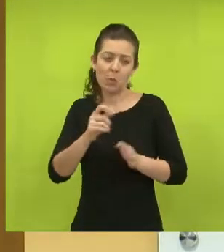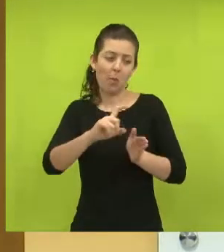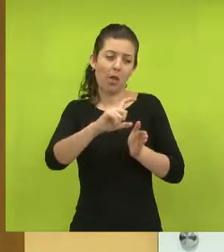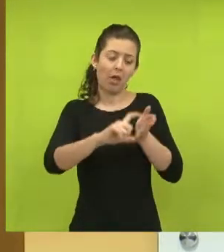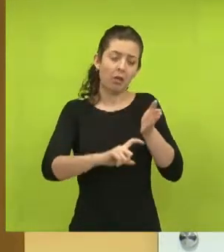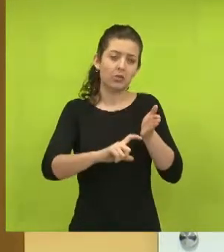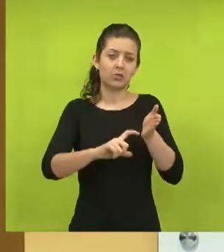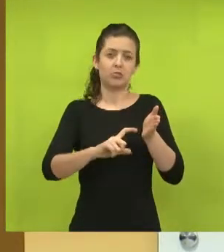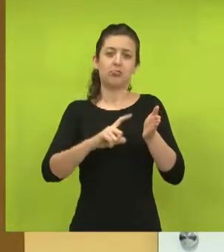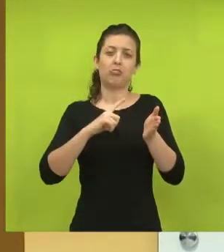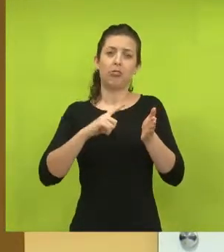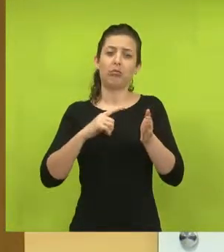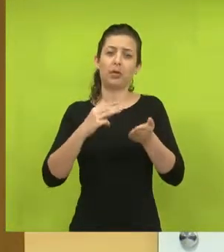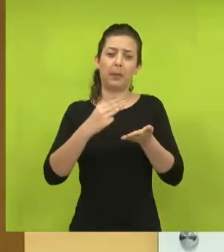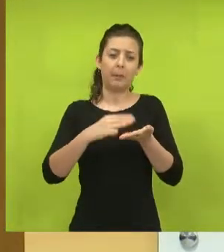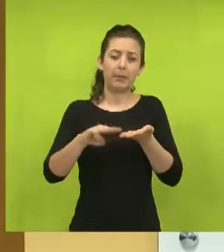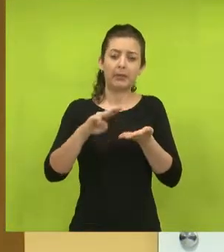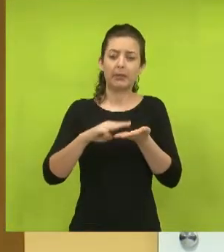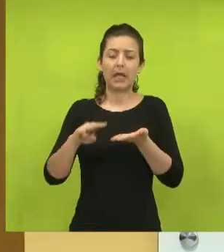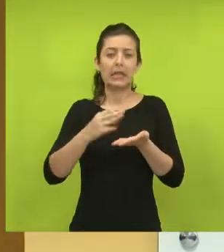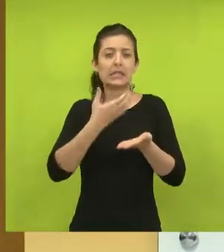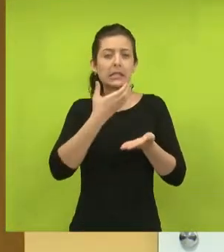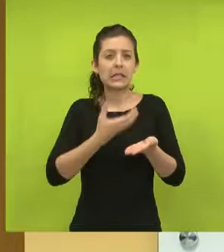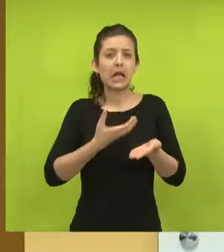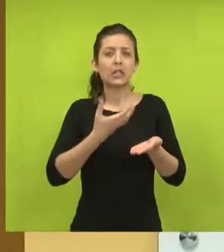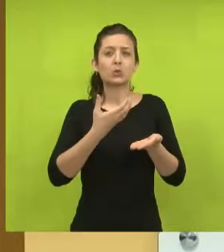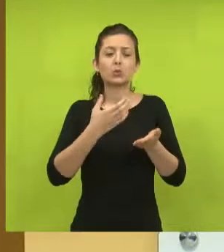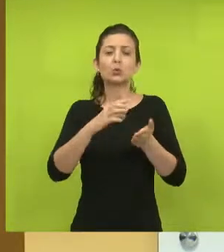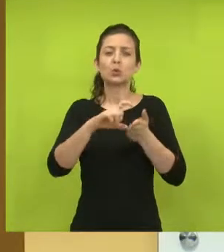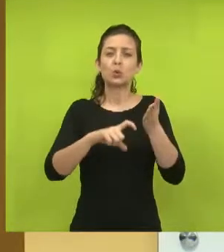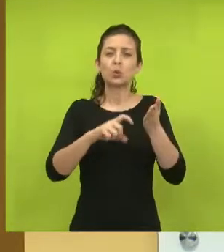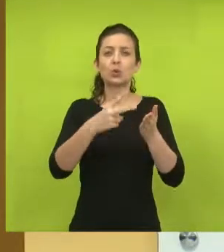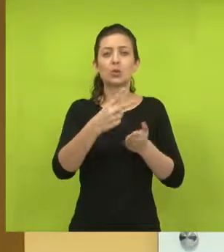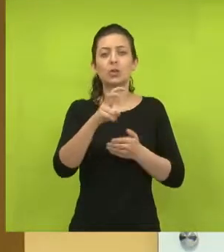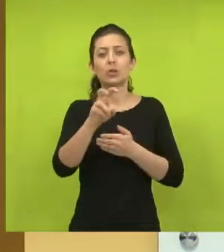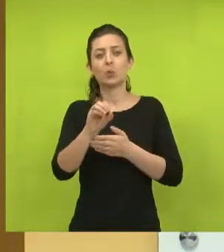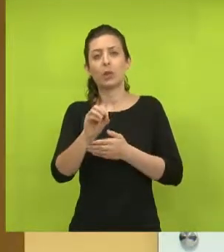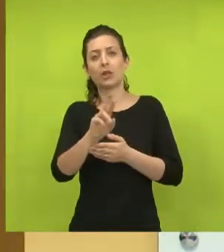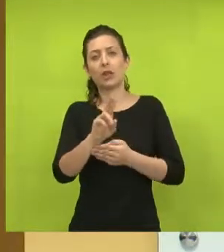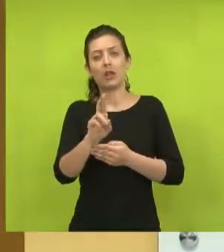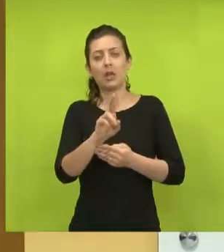cartão com mensagem de Natal no valor de R$250.